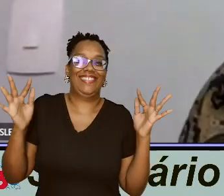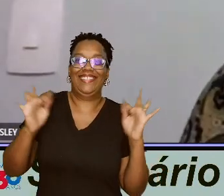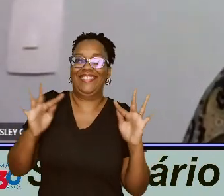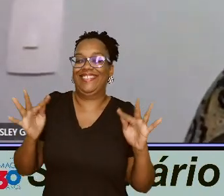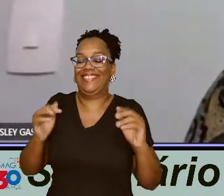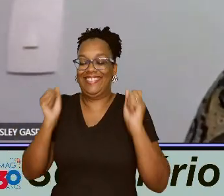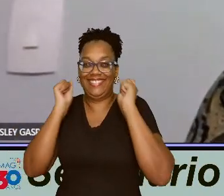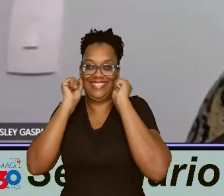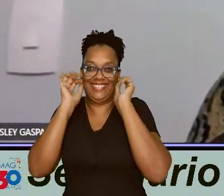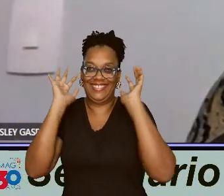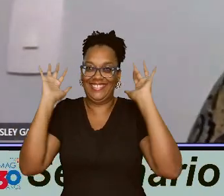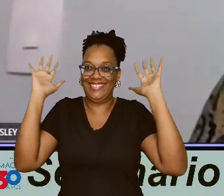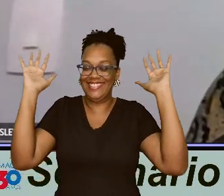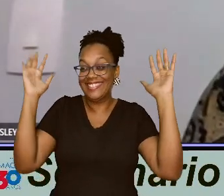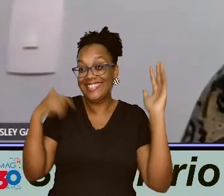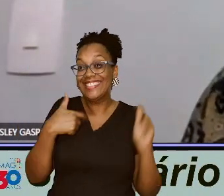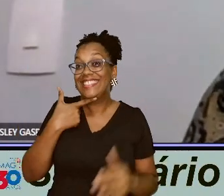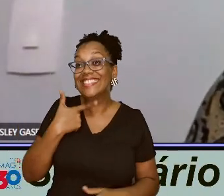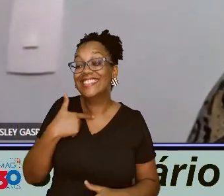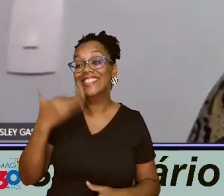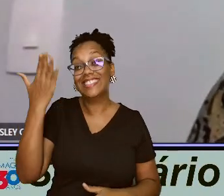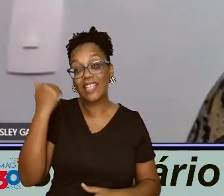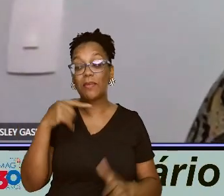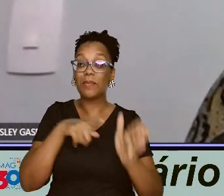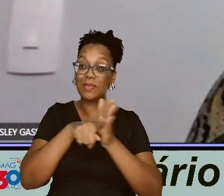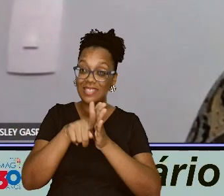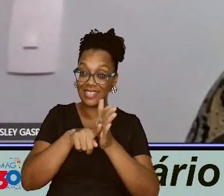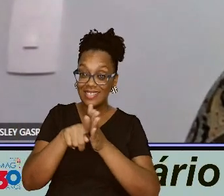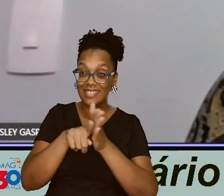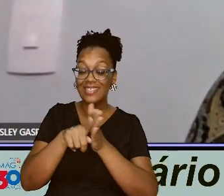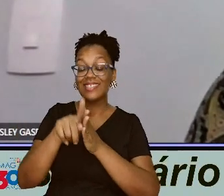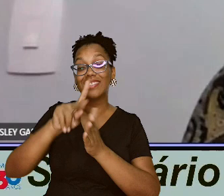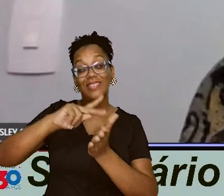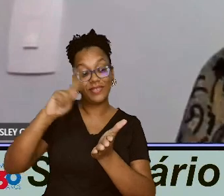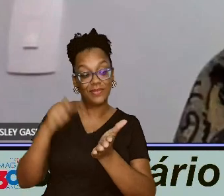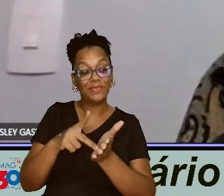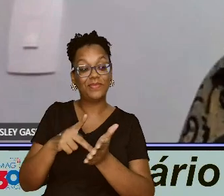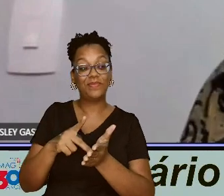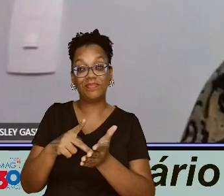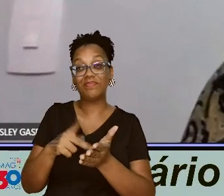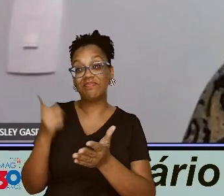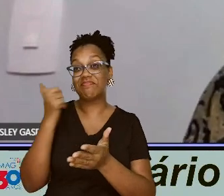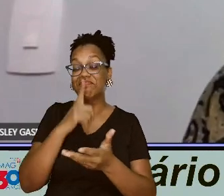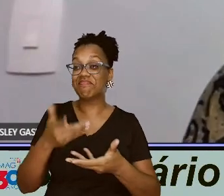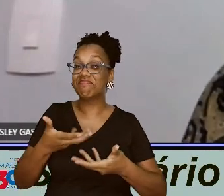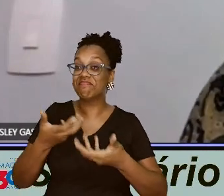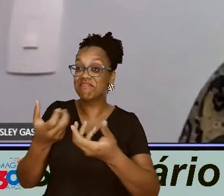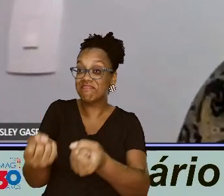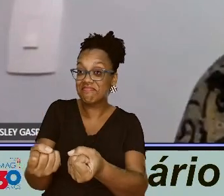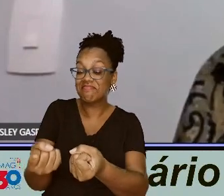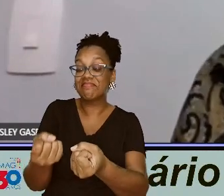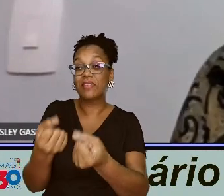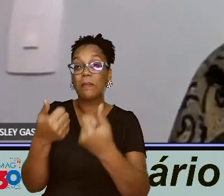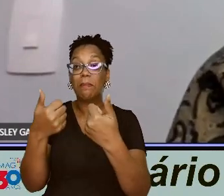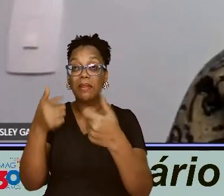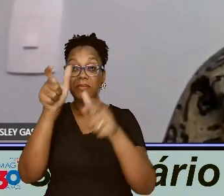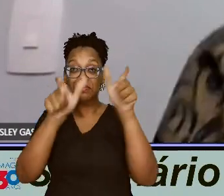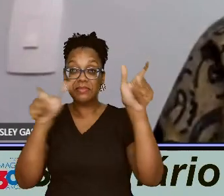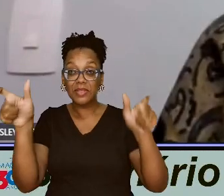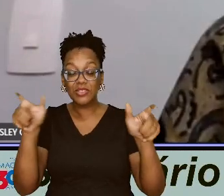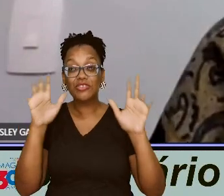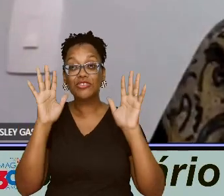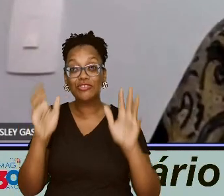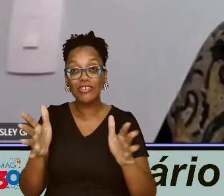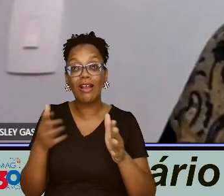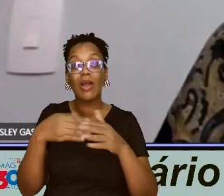êxtase, sabendo que a nossa pesquisa realmente foi recepcionada também por pessoas que lidam com